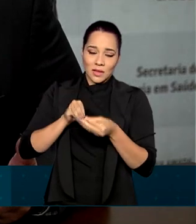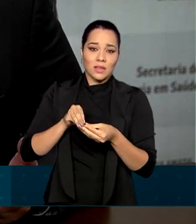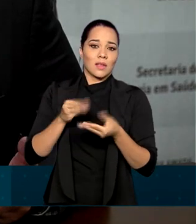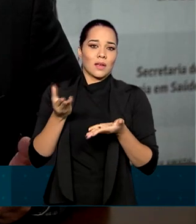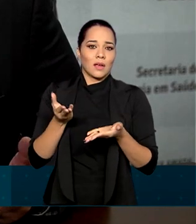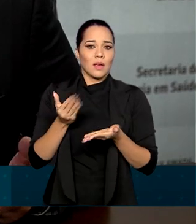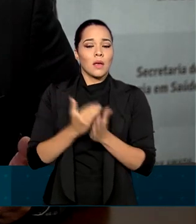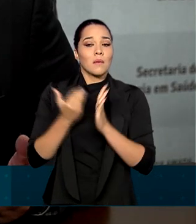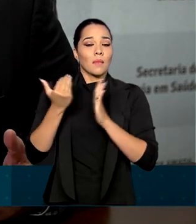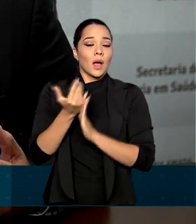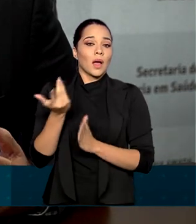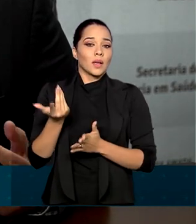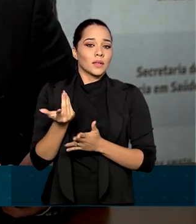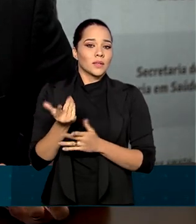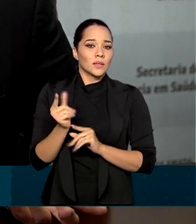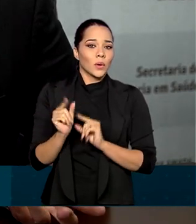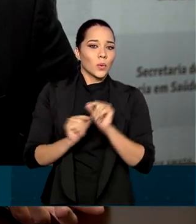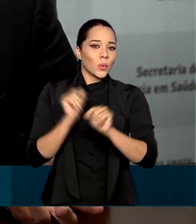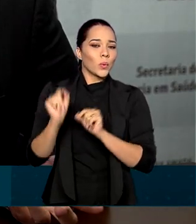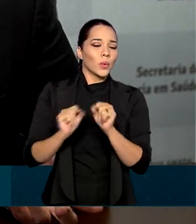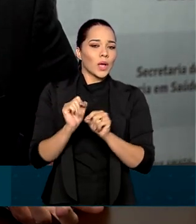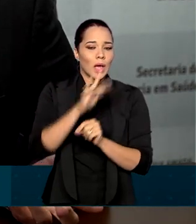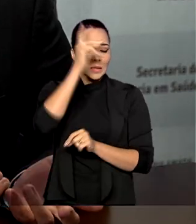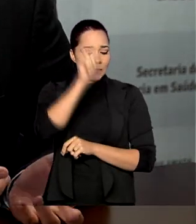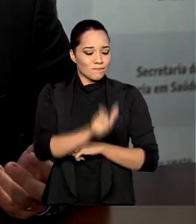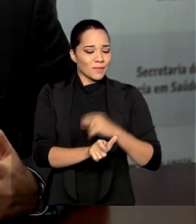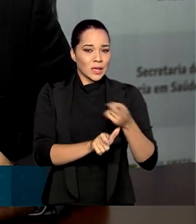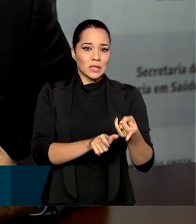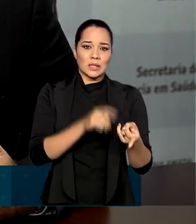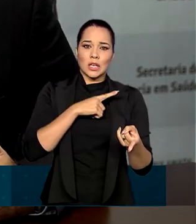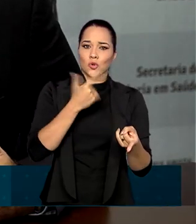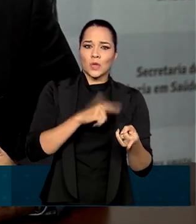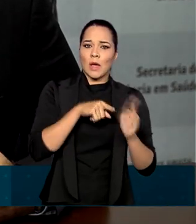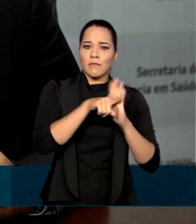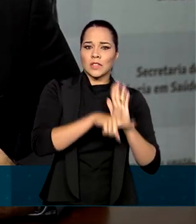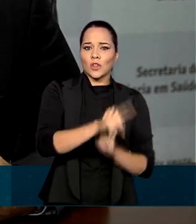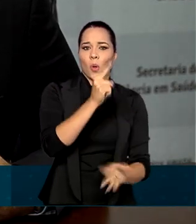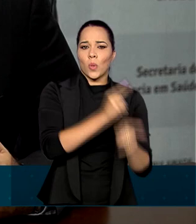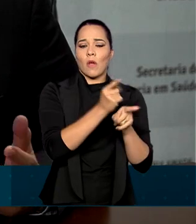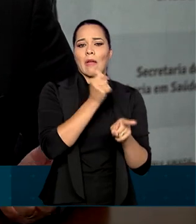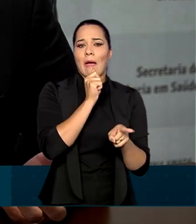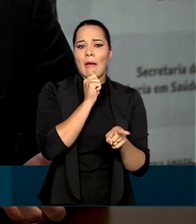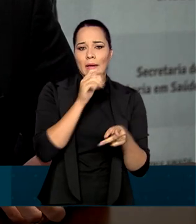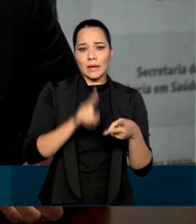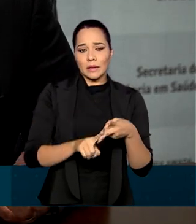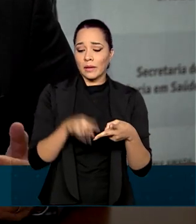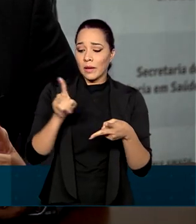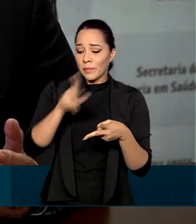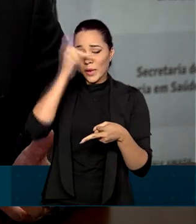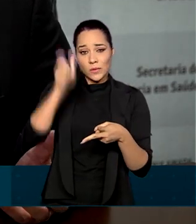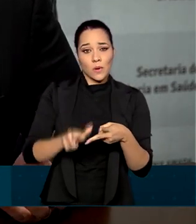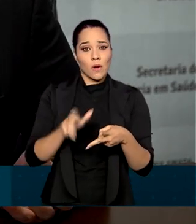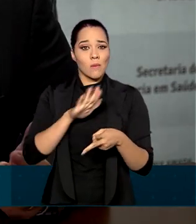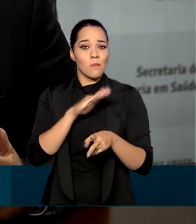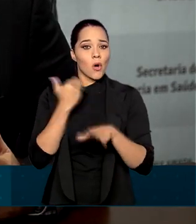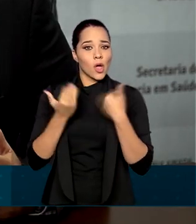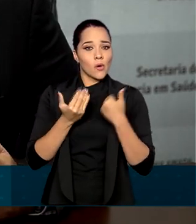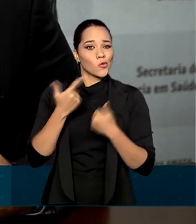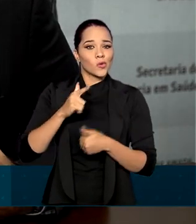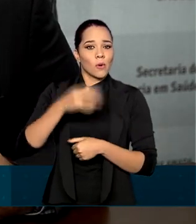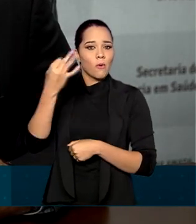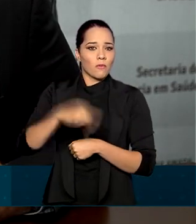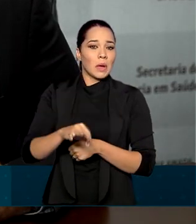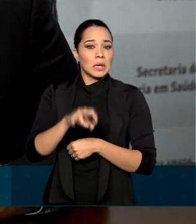mais aqueles casos que estavam sem diagnóstico, aqueles casos que foram a óbito e que não tem a